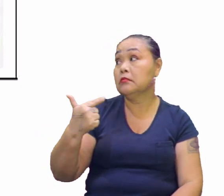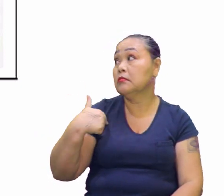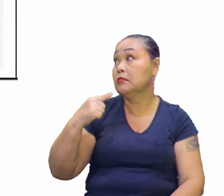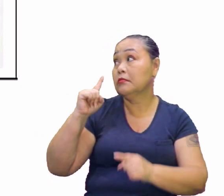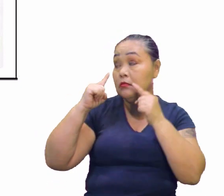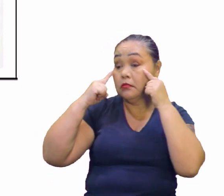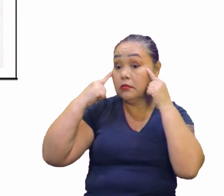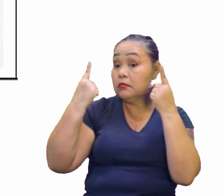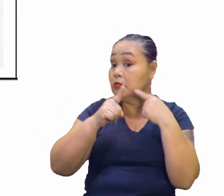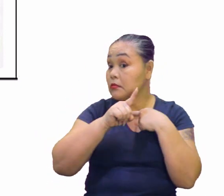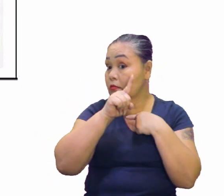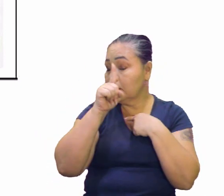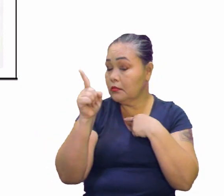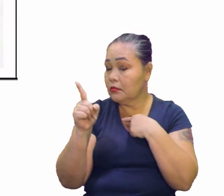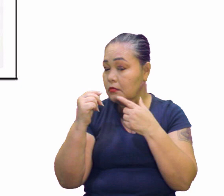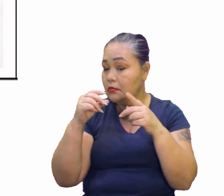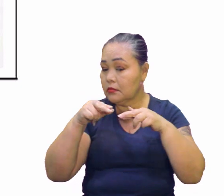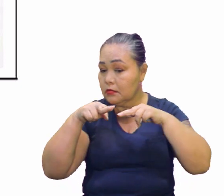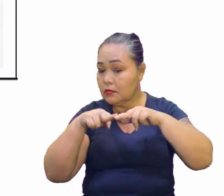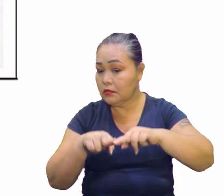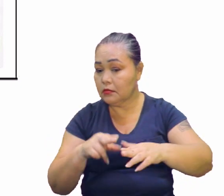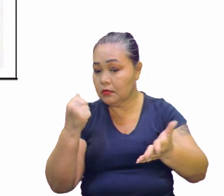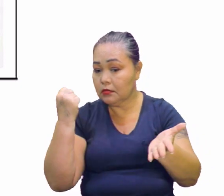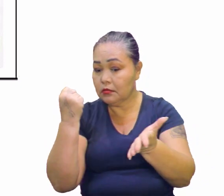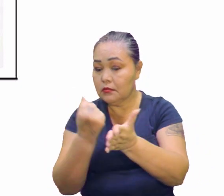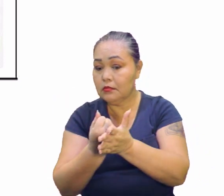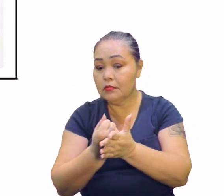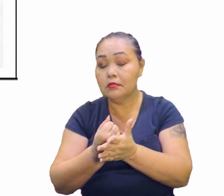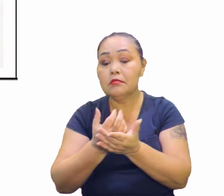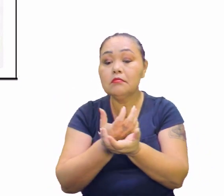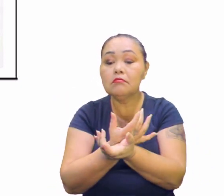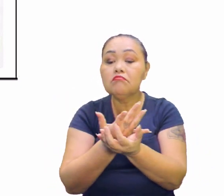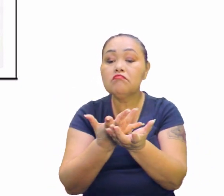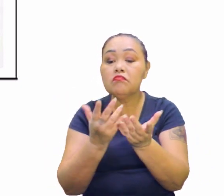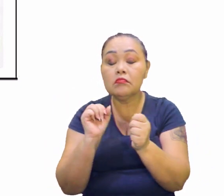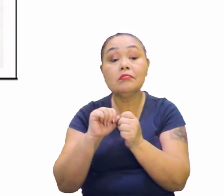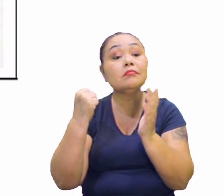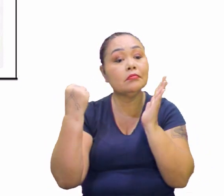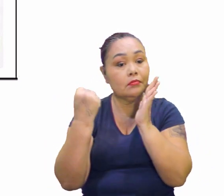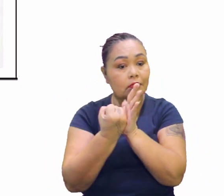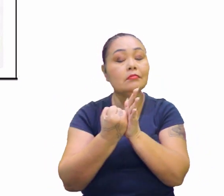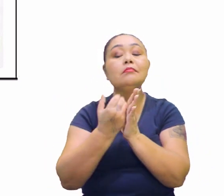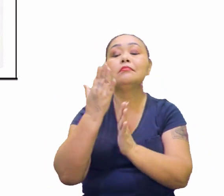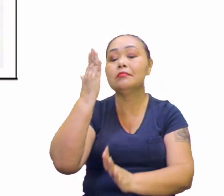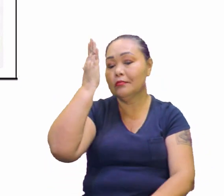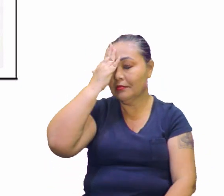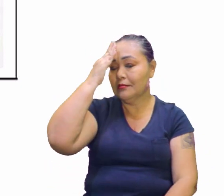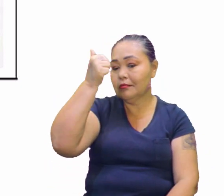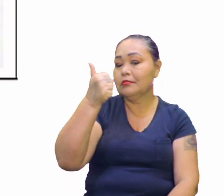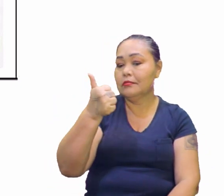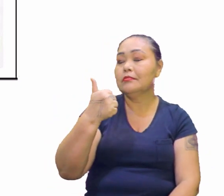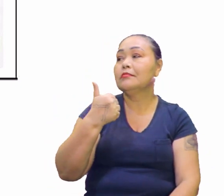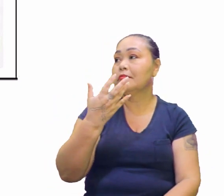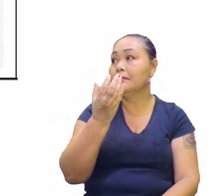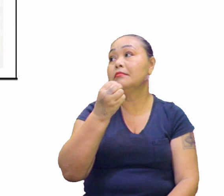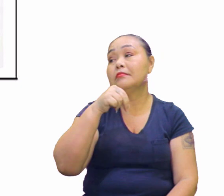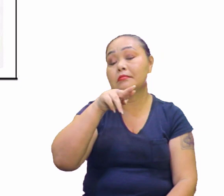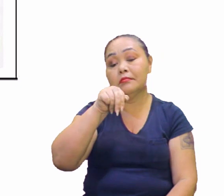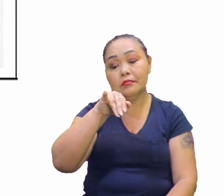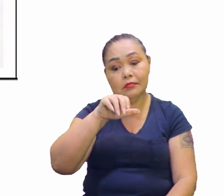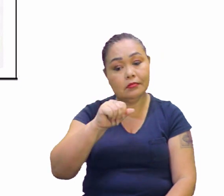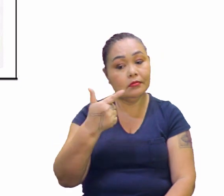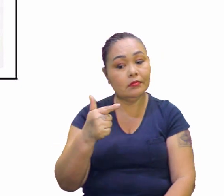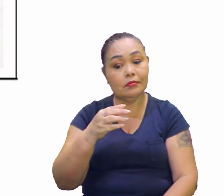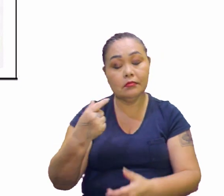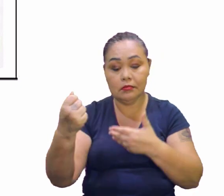quando você vai lá no mercado e compra a sua alface, se tiver esse selo, você sabe que ele é totalmente orgânico e